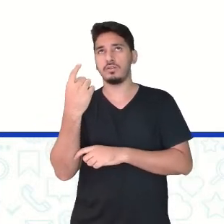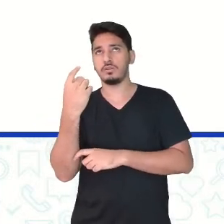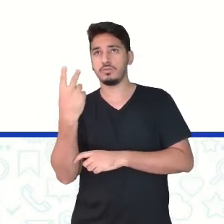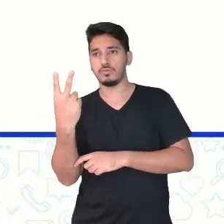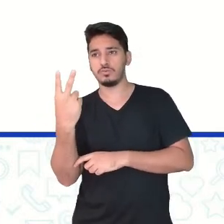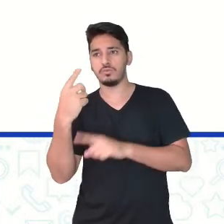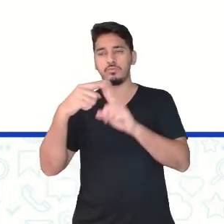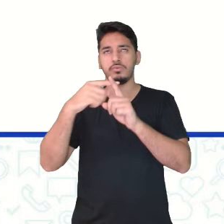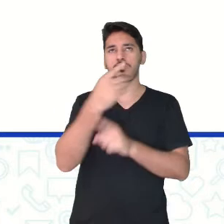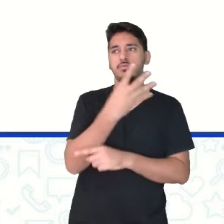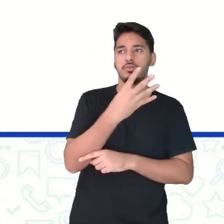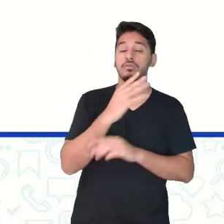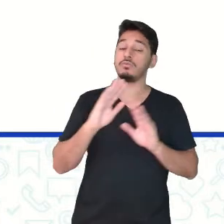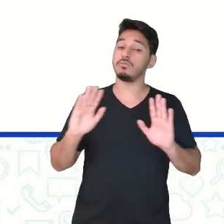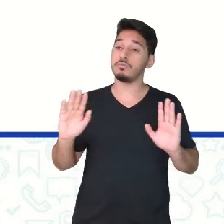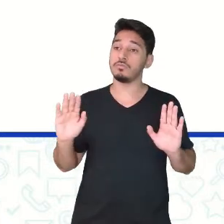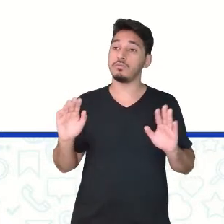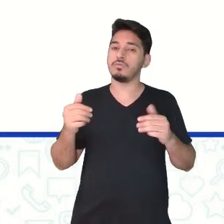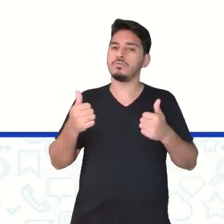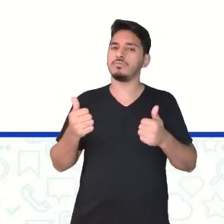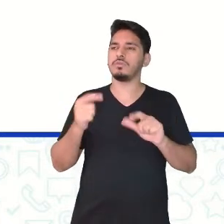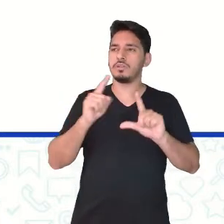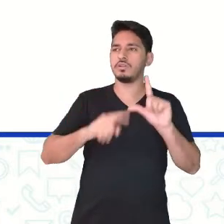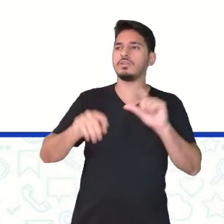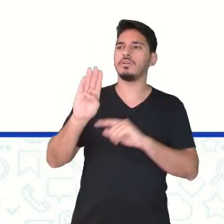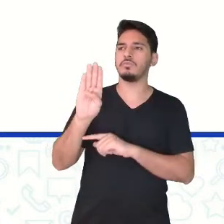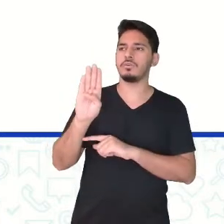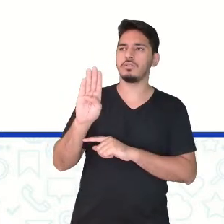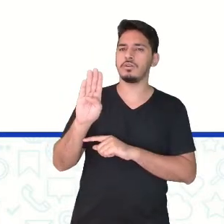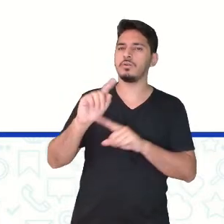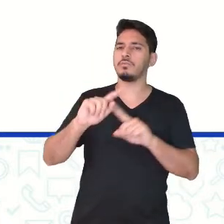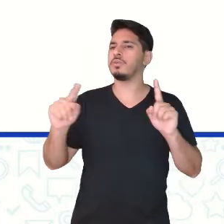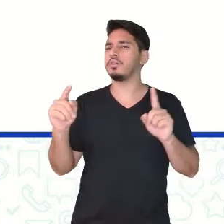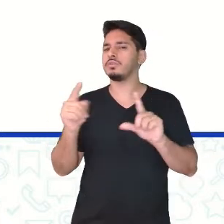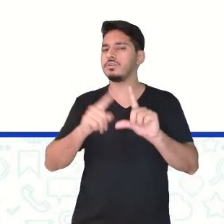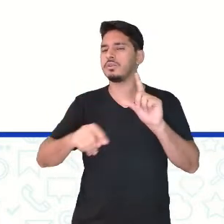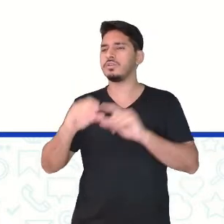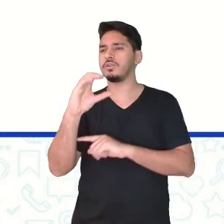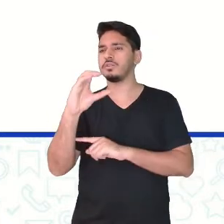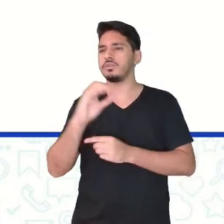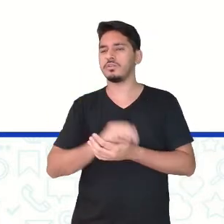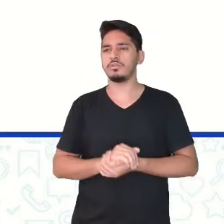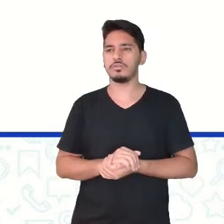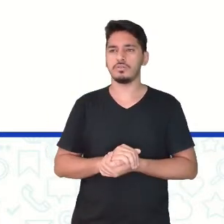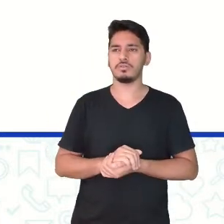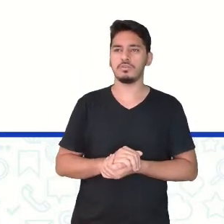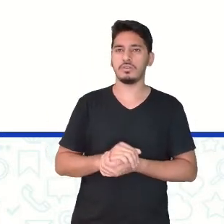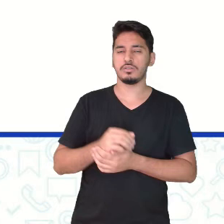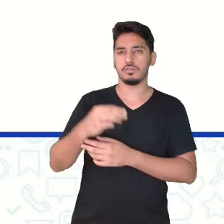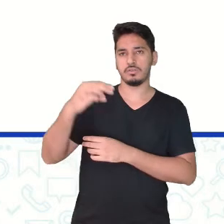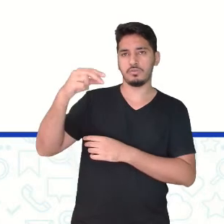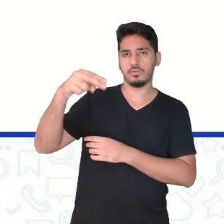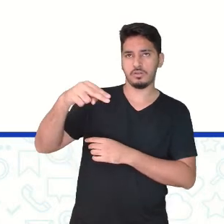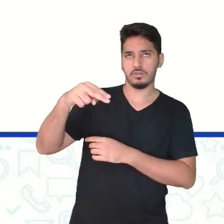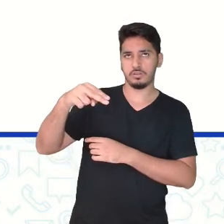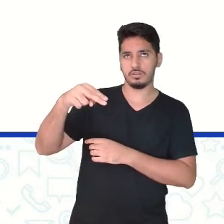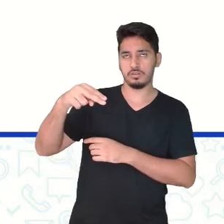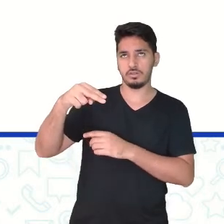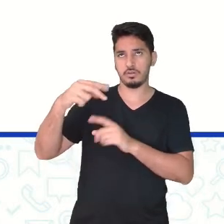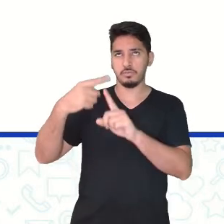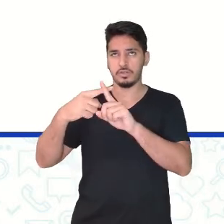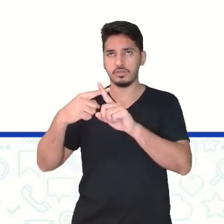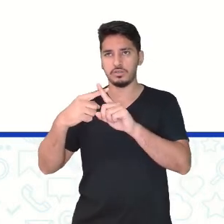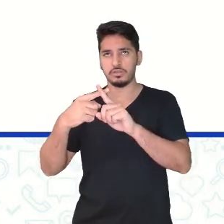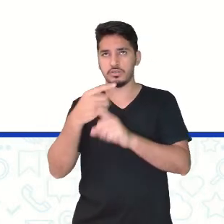mais 4, dá 6. Opa, a letra B, legal. Mas vamos ver se bate na segunda. Se o N for 6, ó.